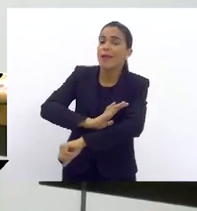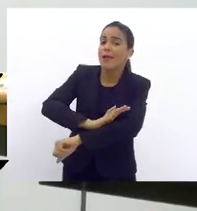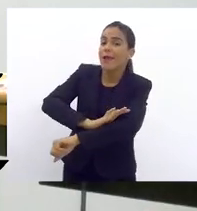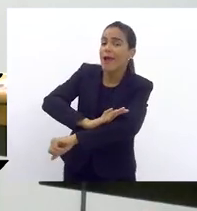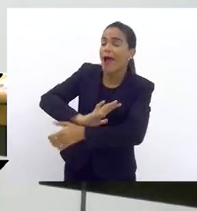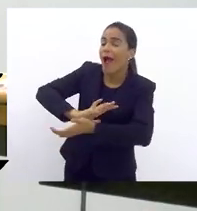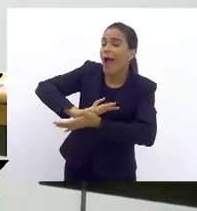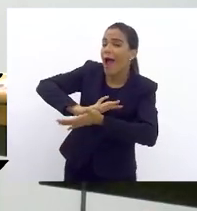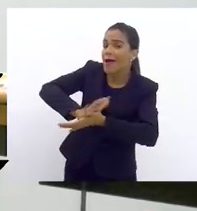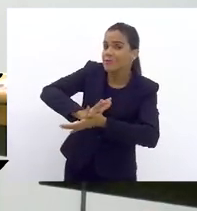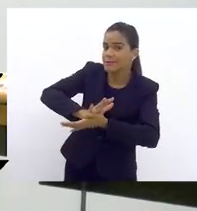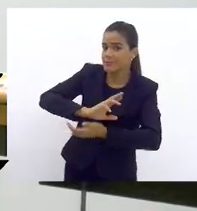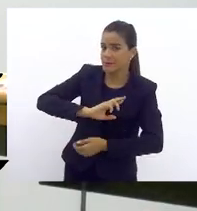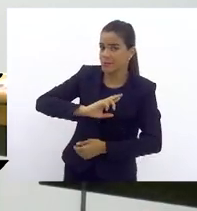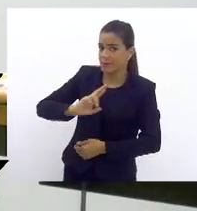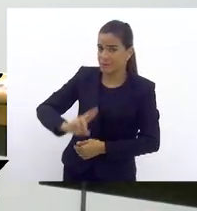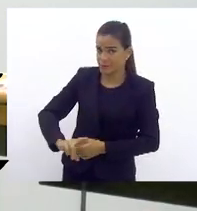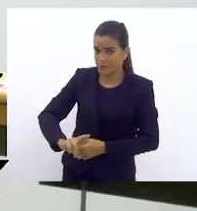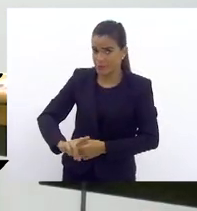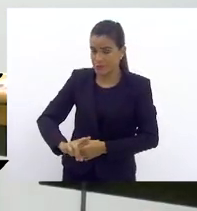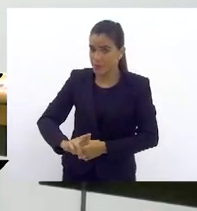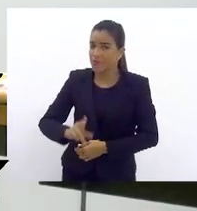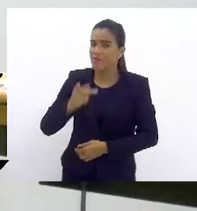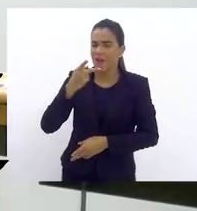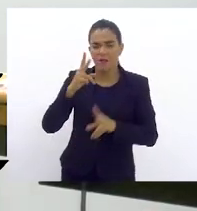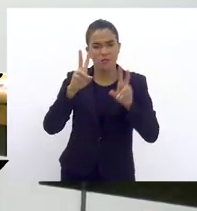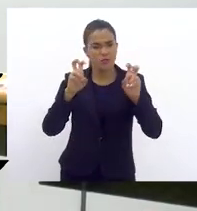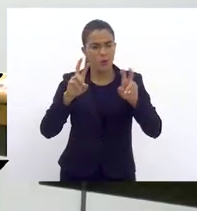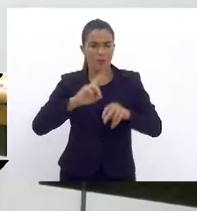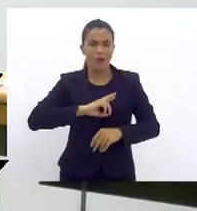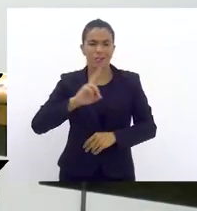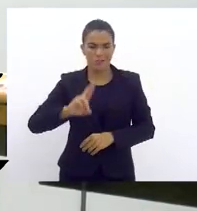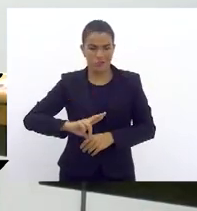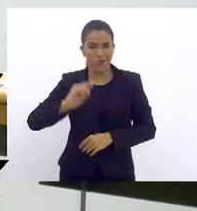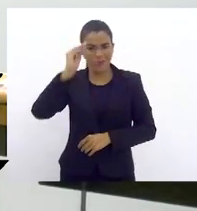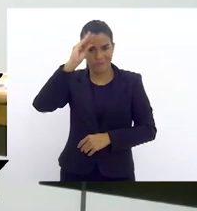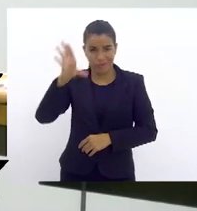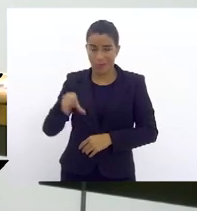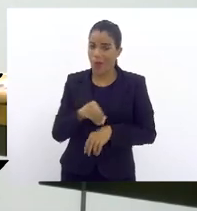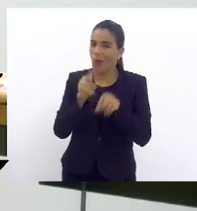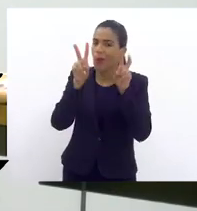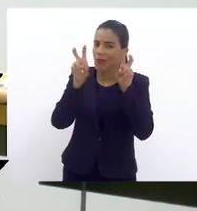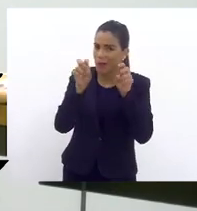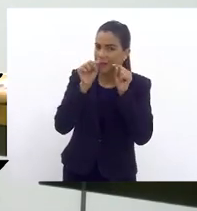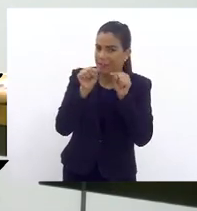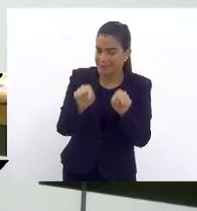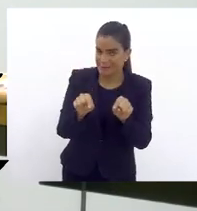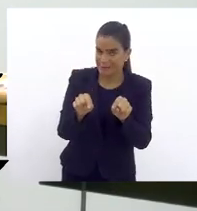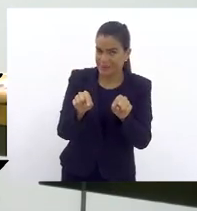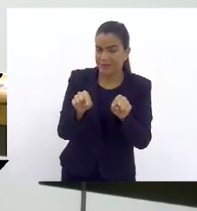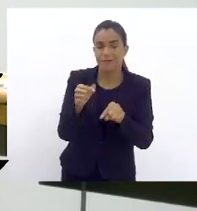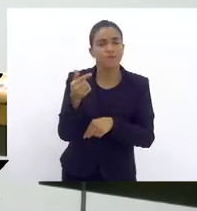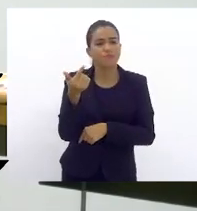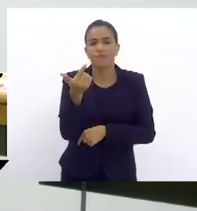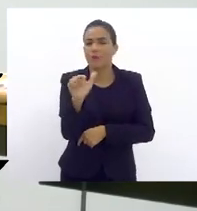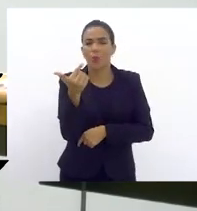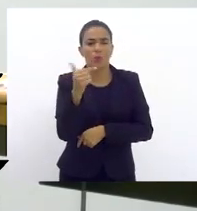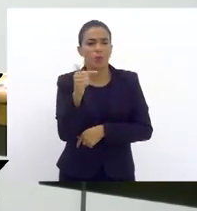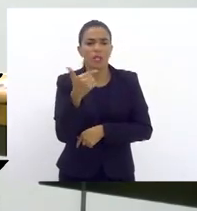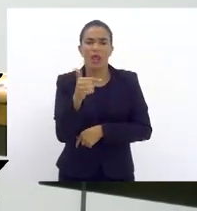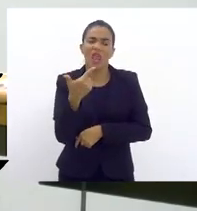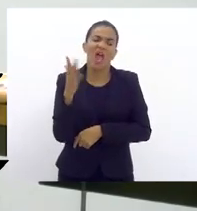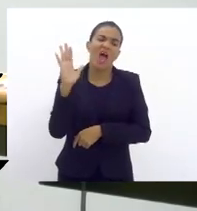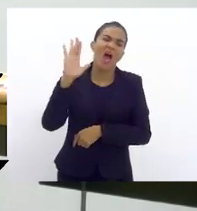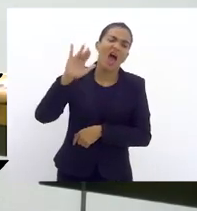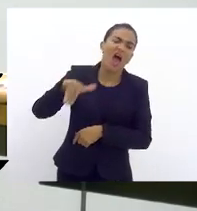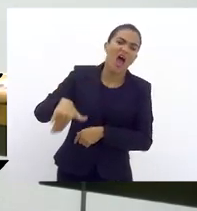religioso quando se trata de religião de matriz africana o termo é esse não tem essa de intolerância a gente